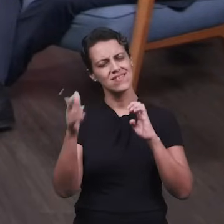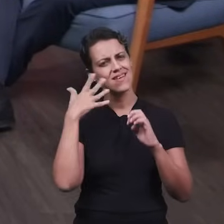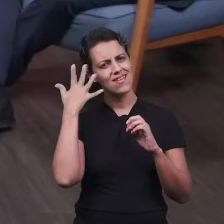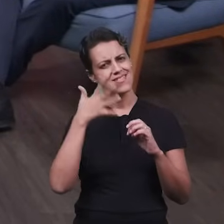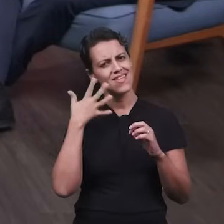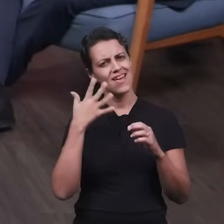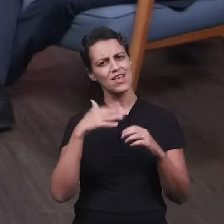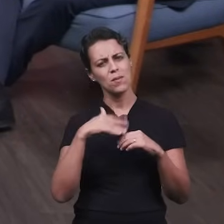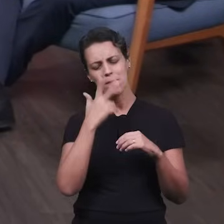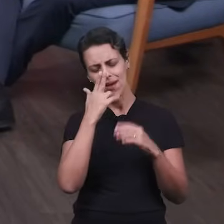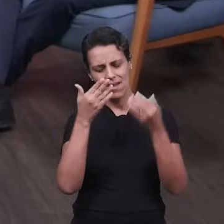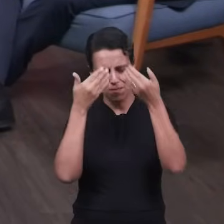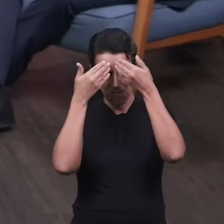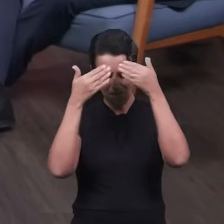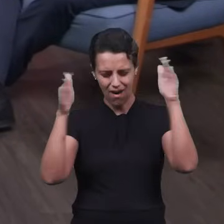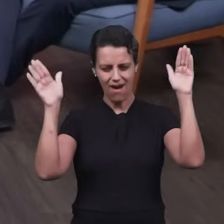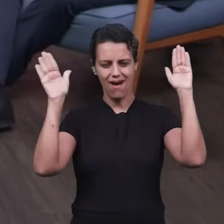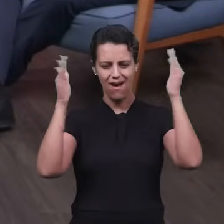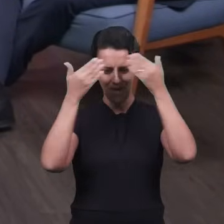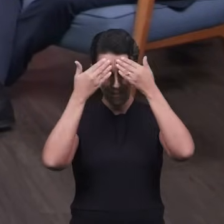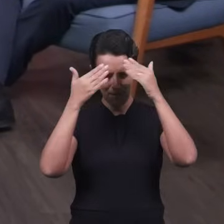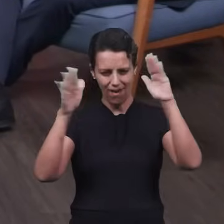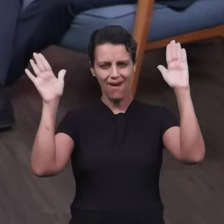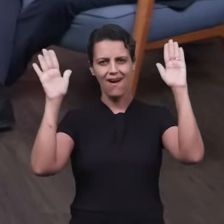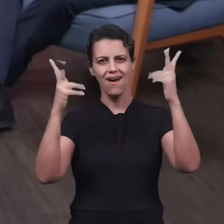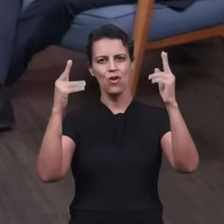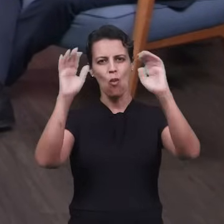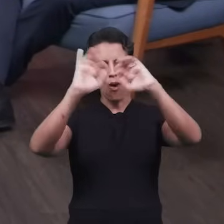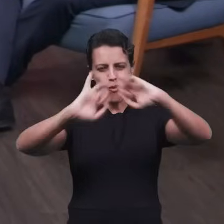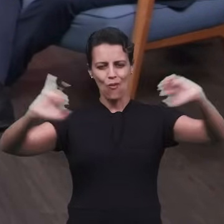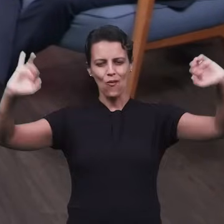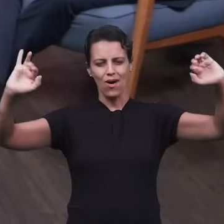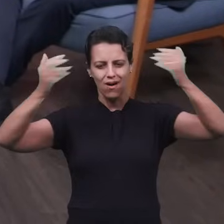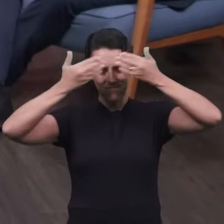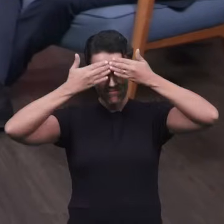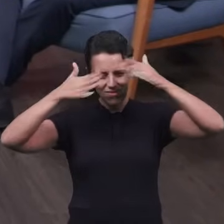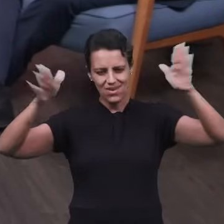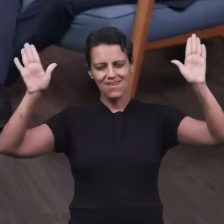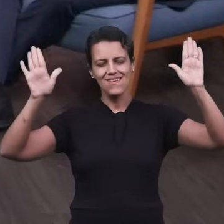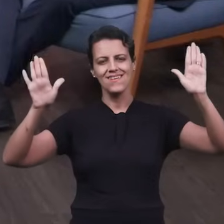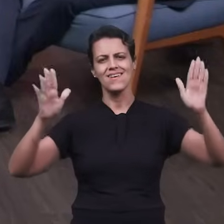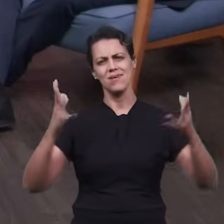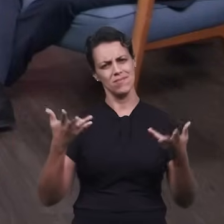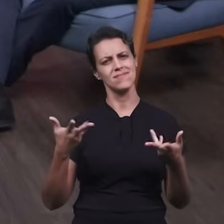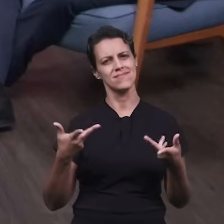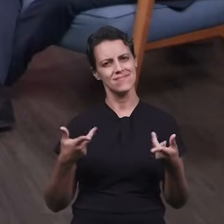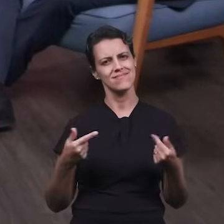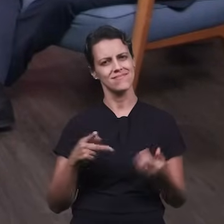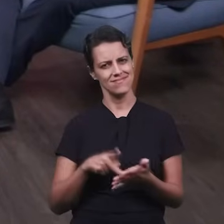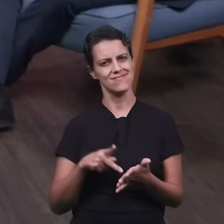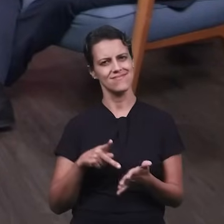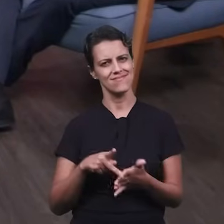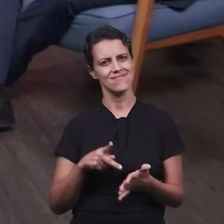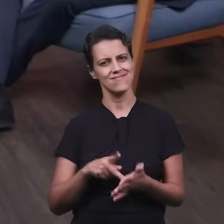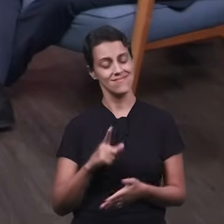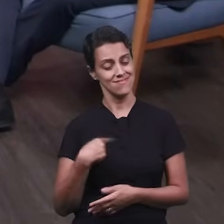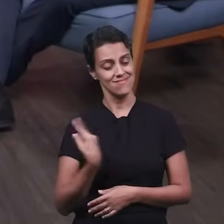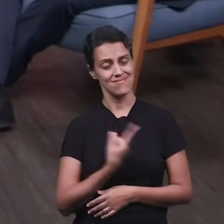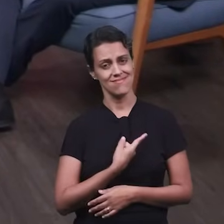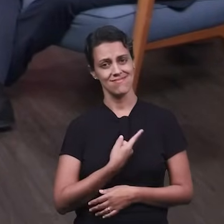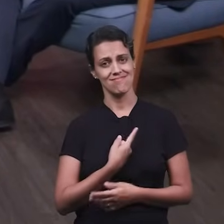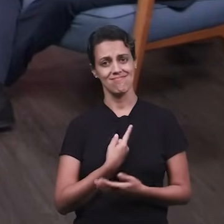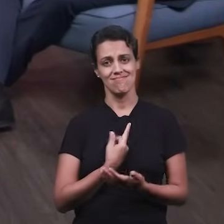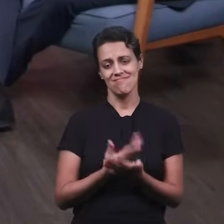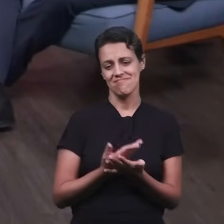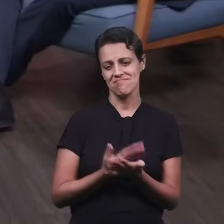programa, novas cortinas são abertas, novos mistérios são descortinados e é maravilhoso tratar disso aqui, entre